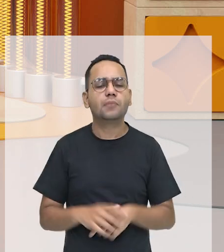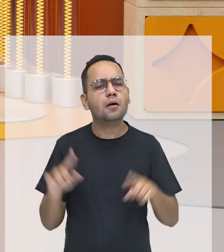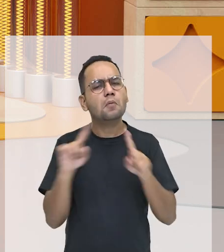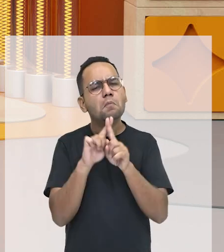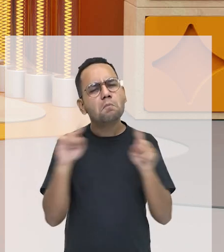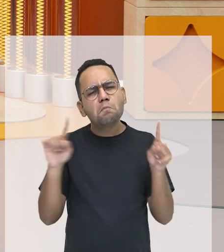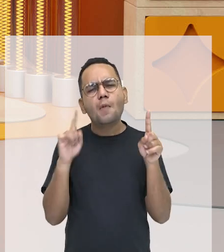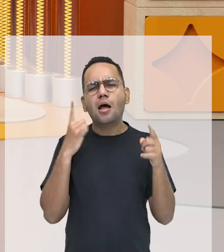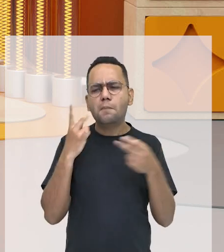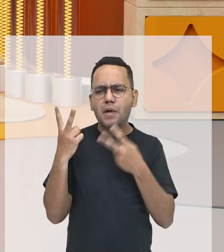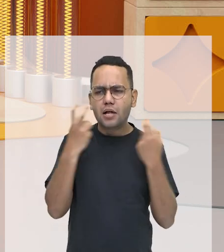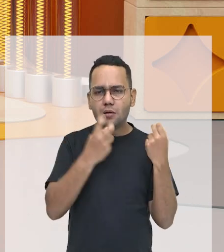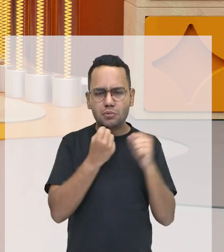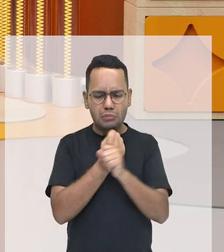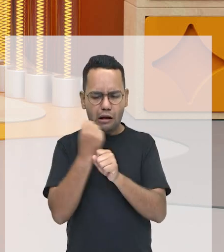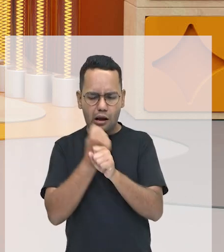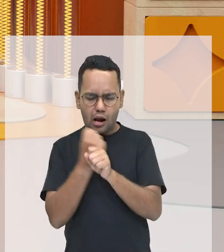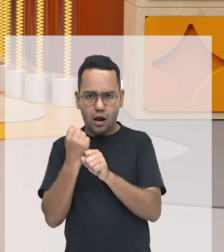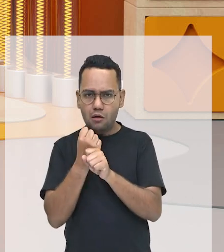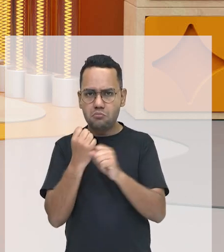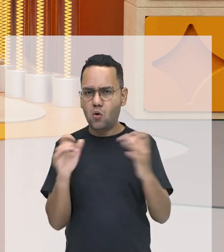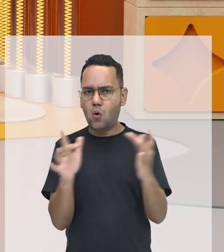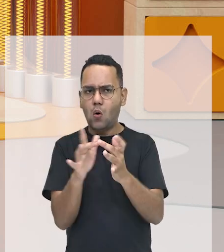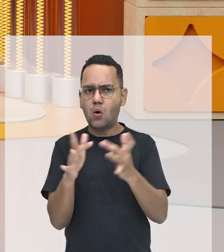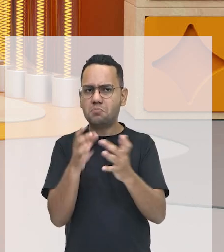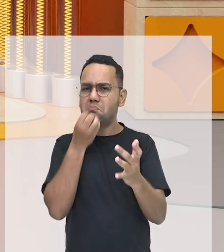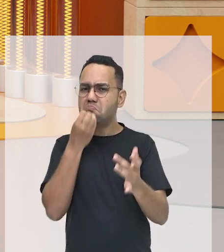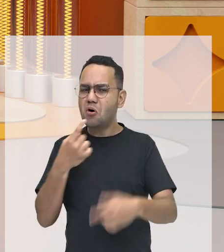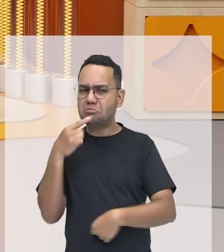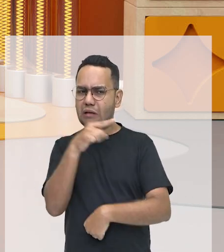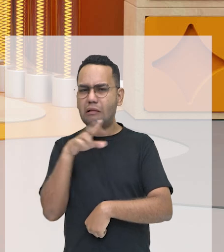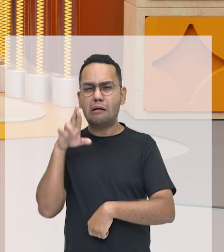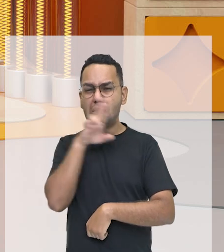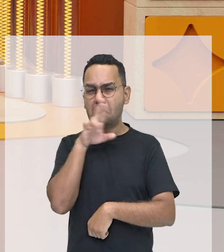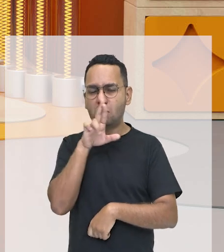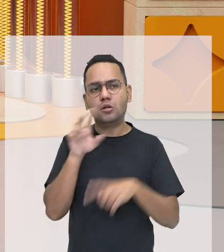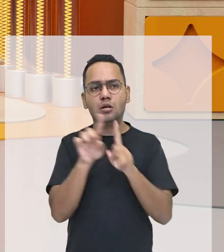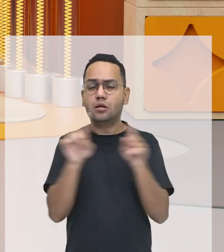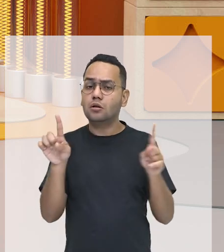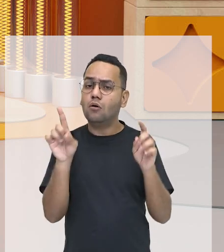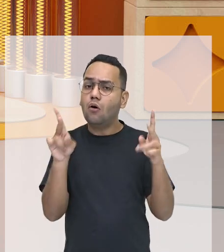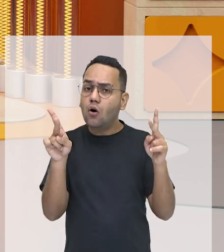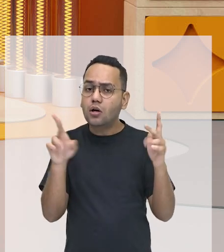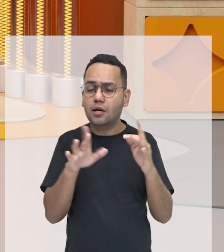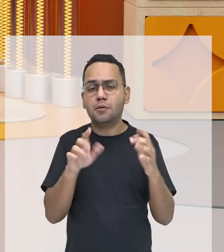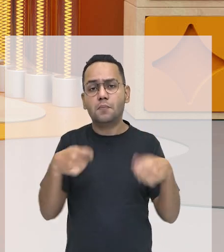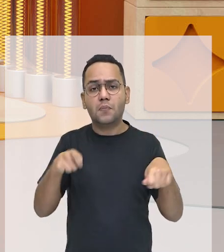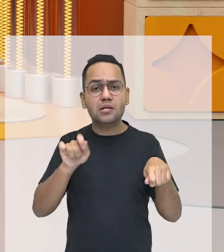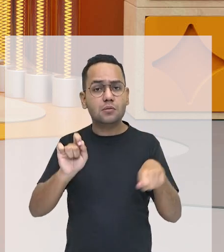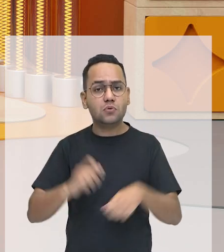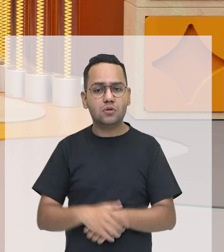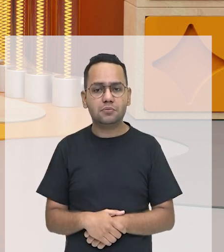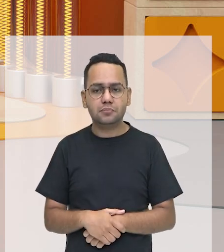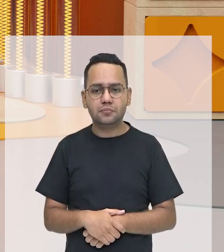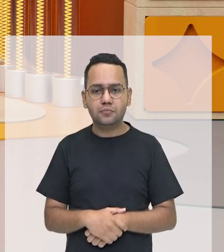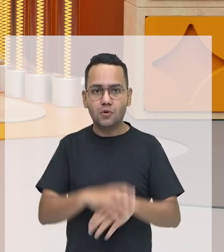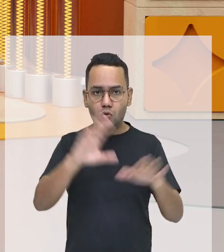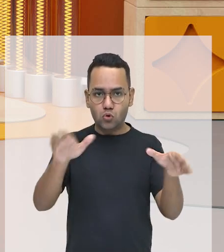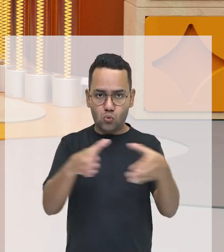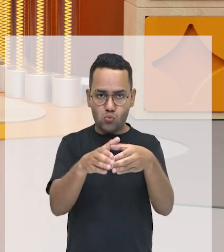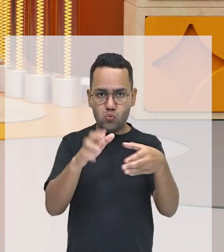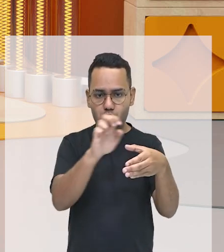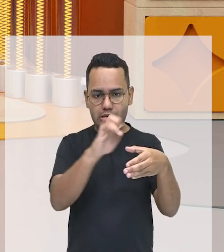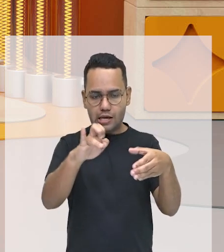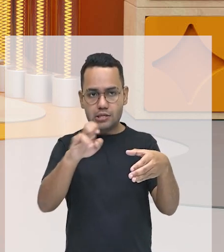que não estava tendo uma comunicação boa ali com a Rússia, não, bora parar aqui nossa conversa, que é melhor, a gente sai da SEI e aí